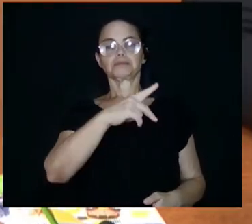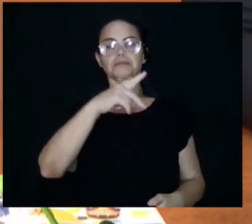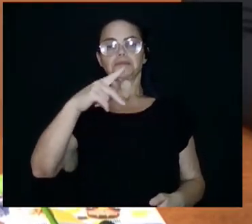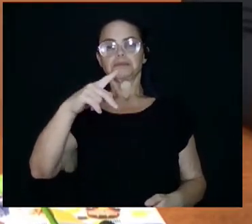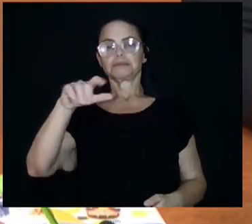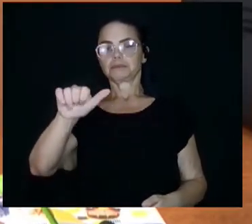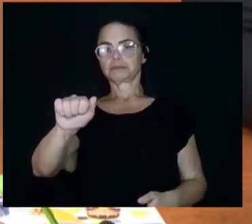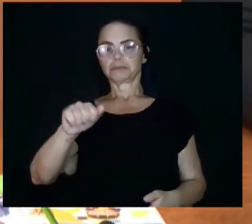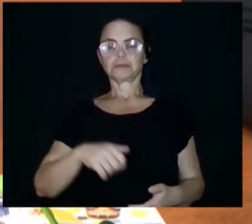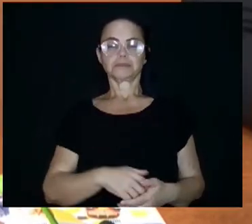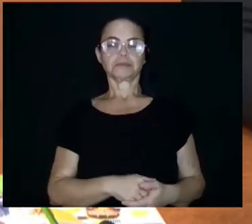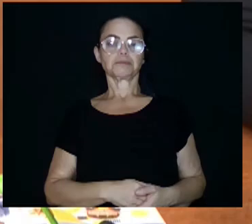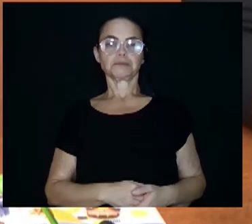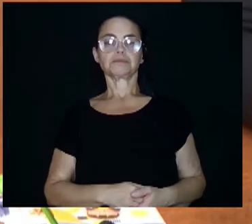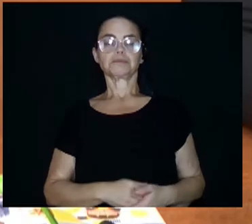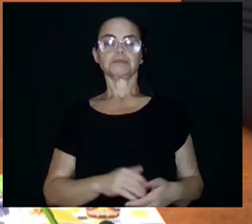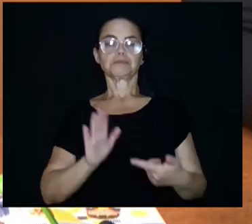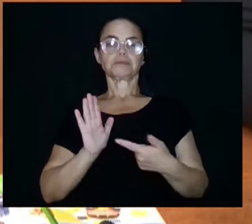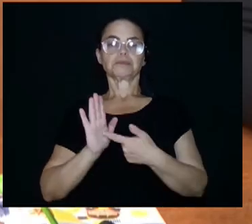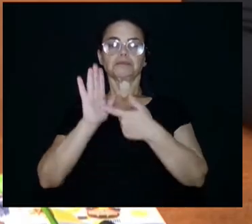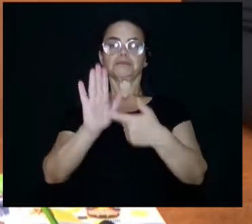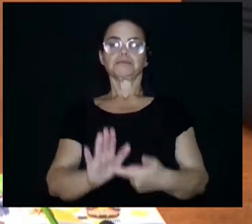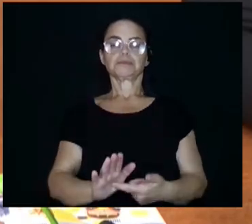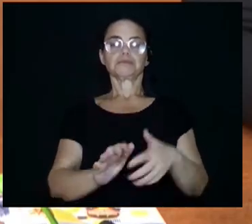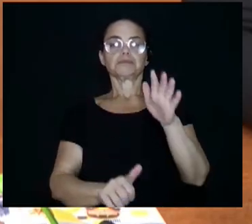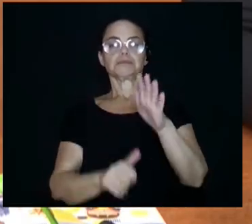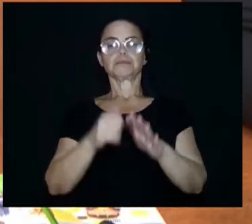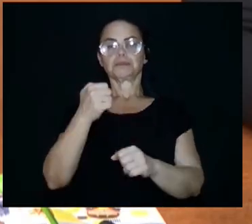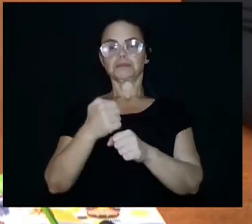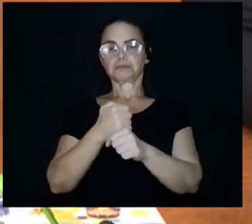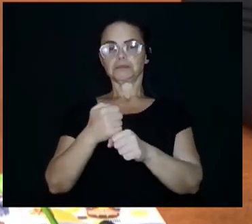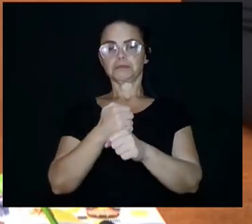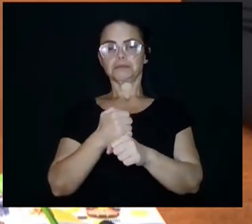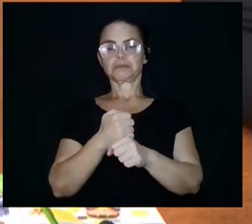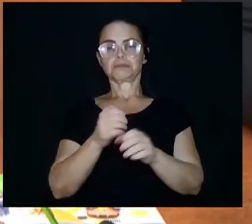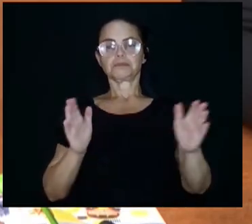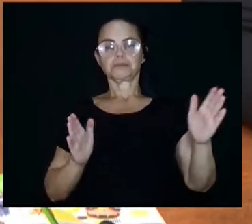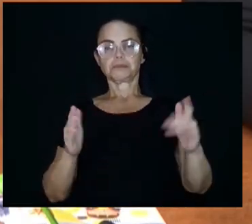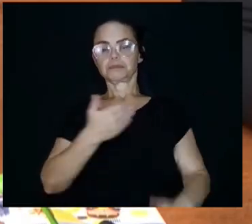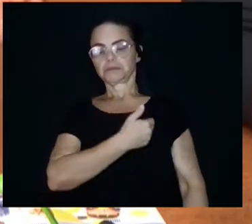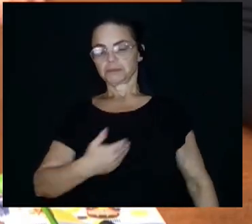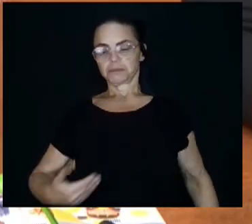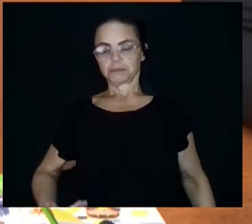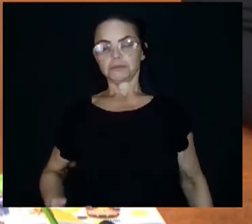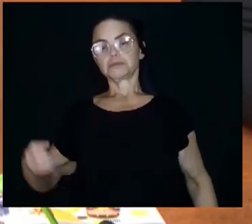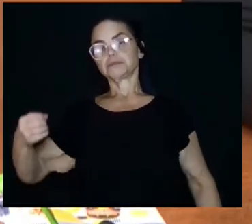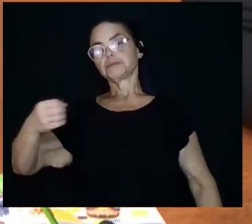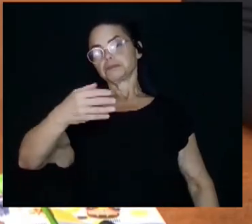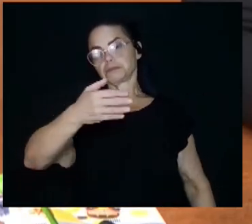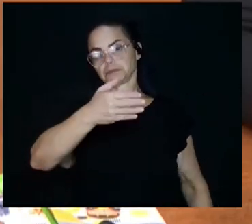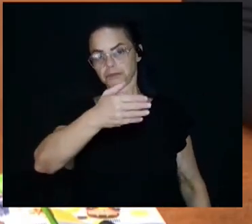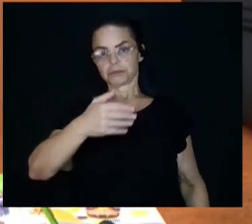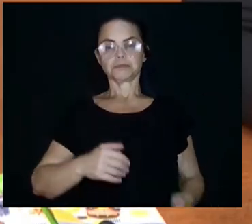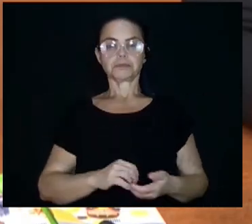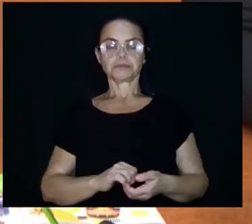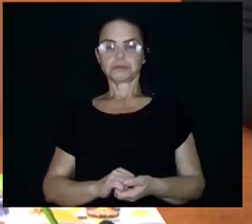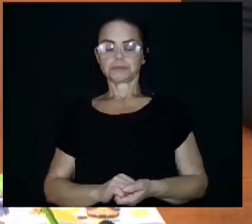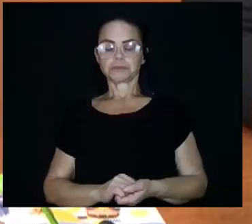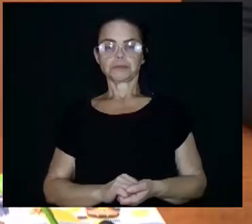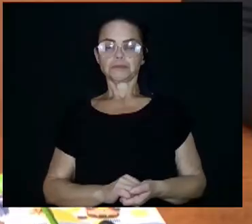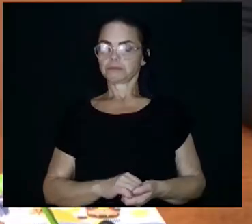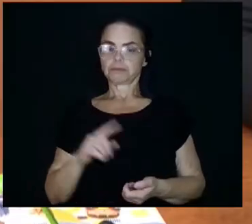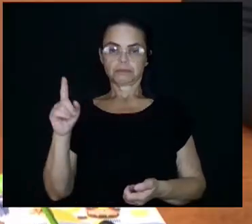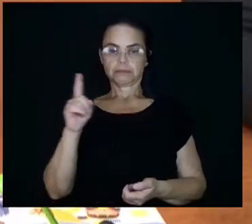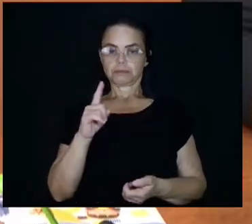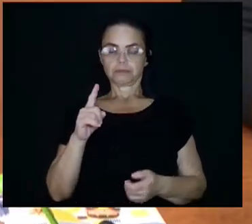ele é apresentado justamente no primeiro ano de mandato, né? De novo mandato. Eles não vêm detalhados, né?